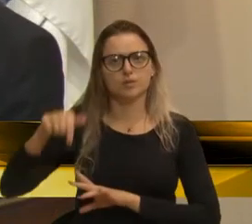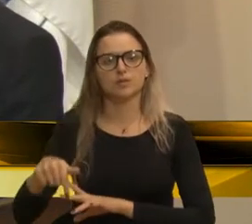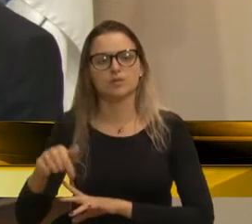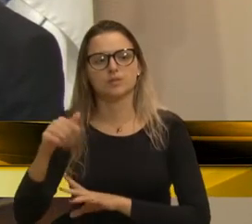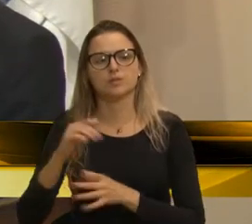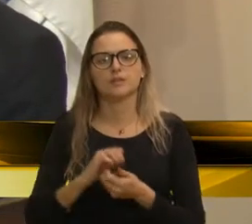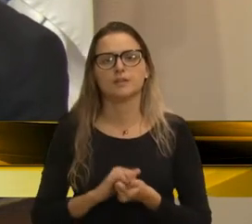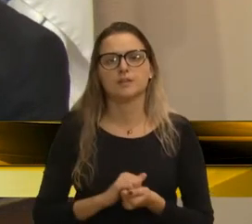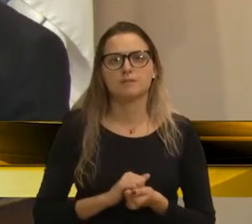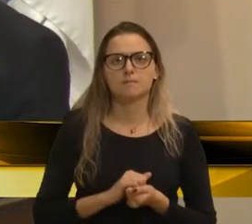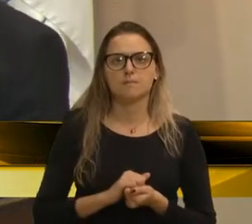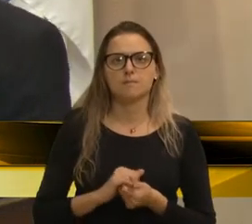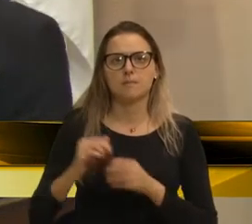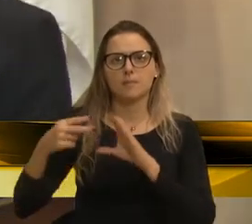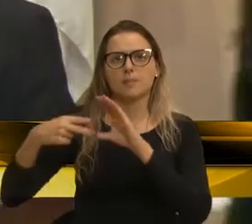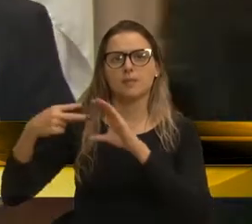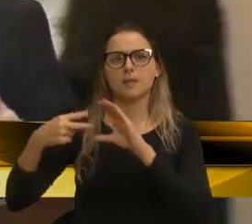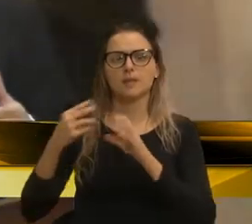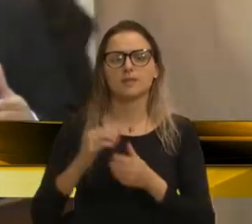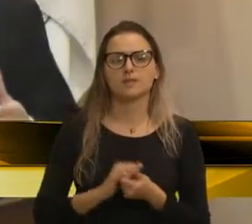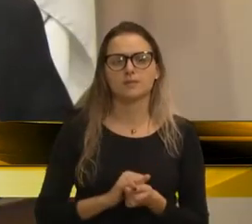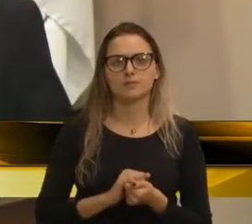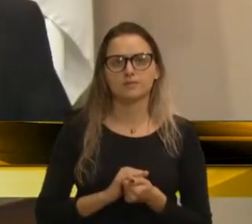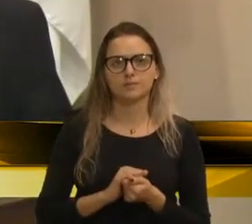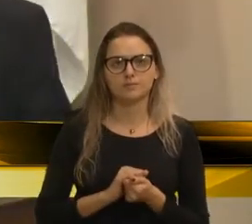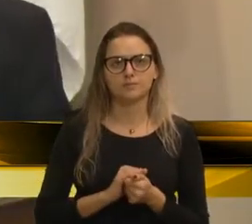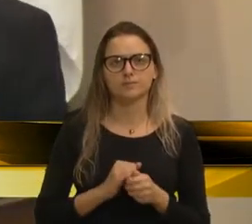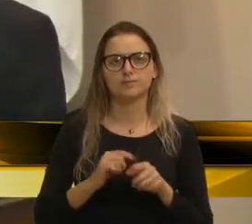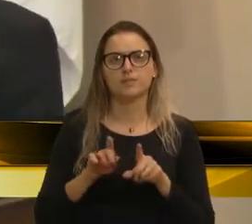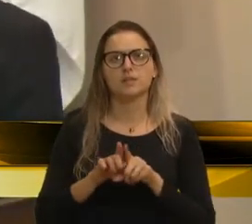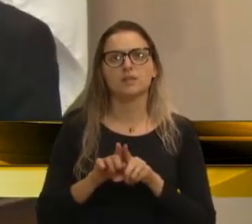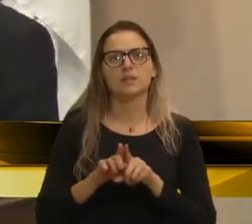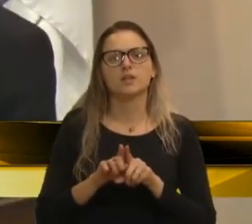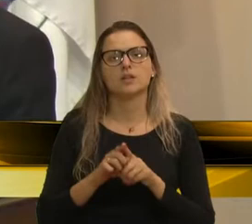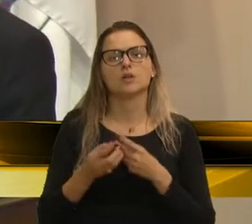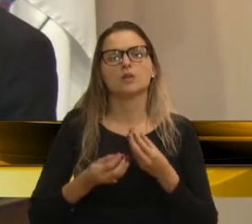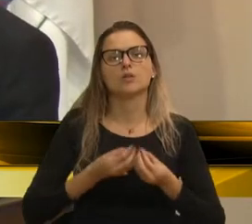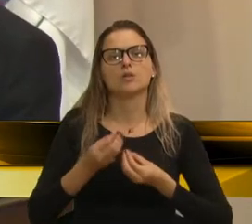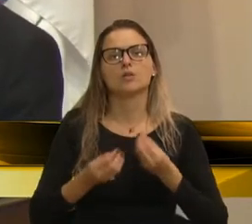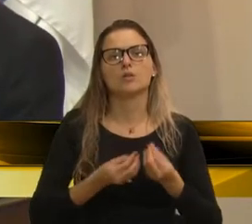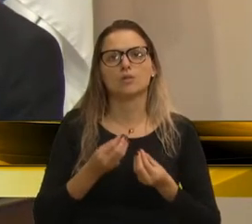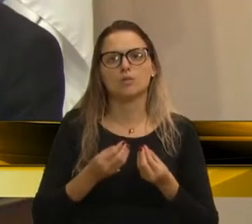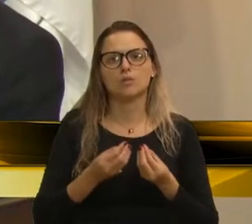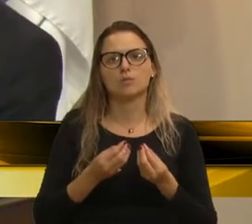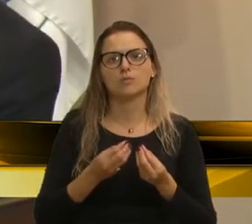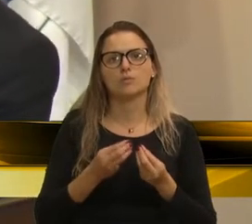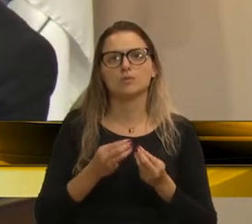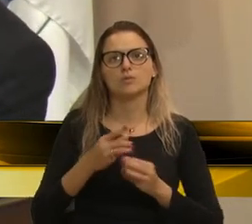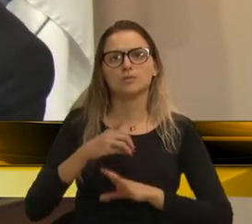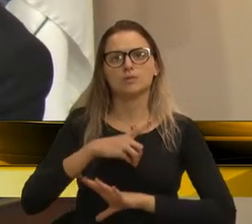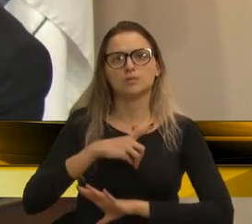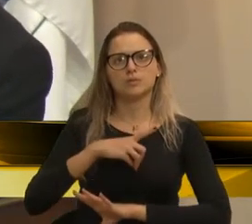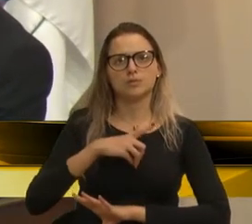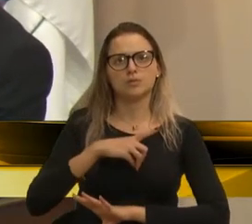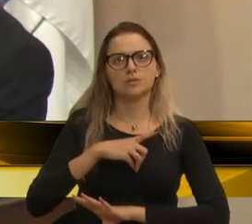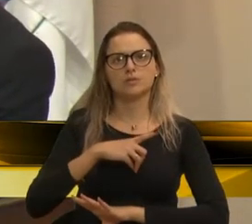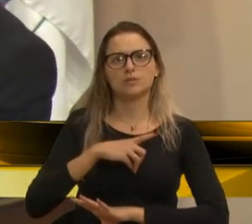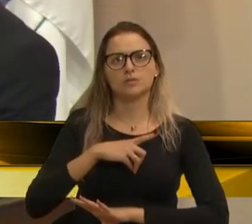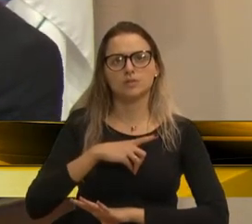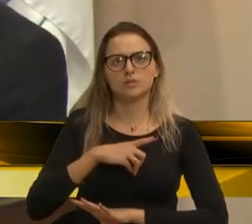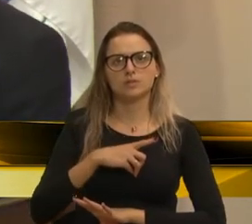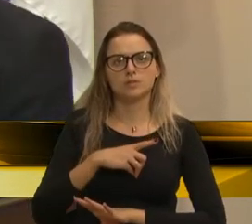nomear novamente uma pessoa que chamou todos os desportistas de